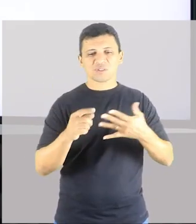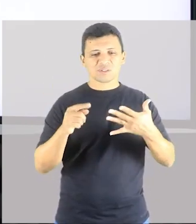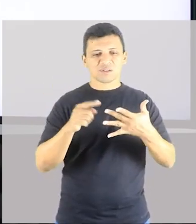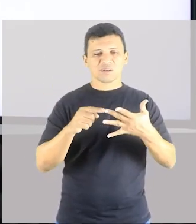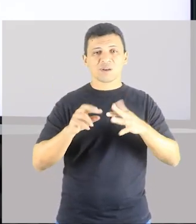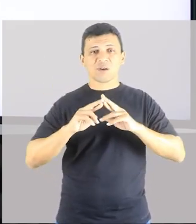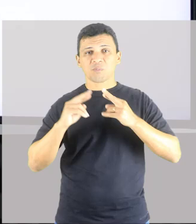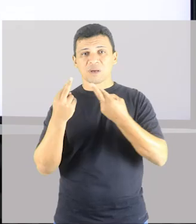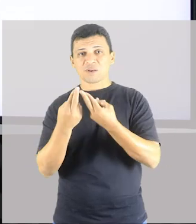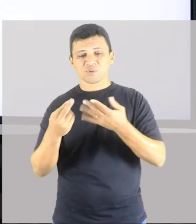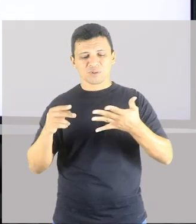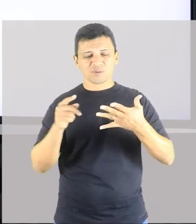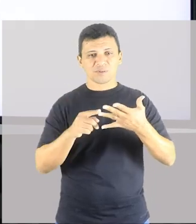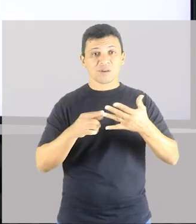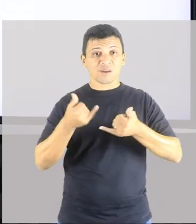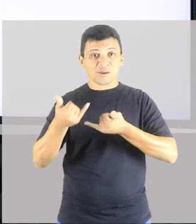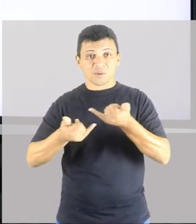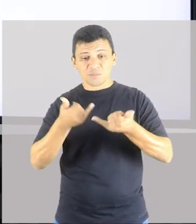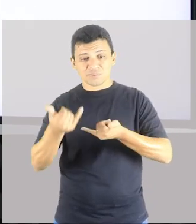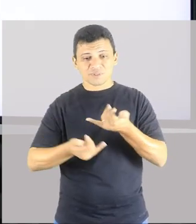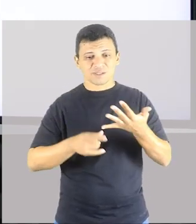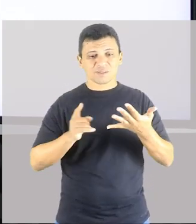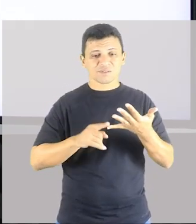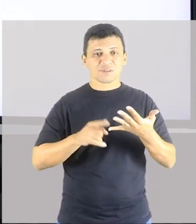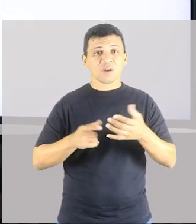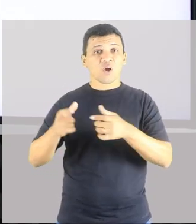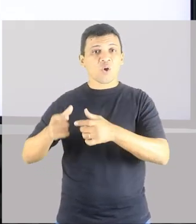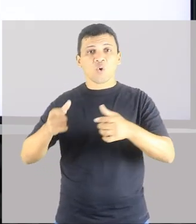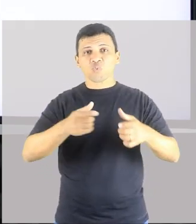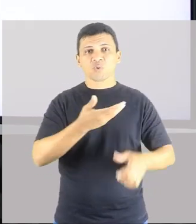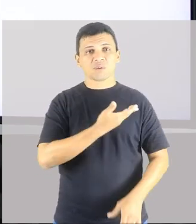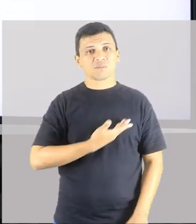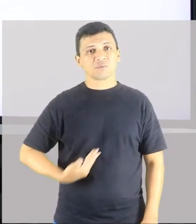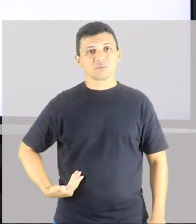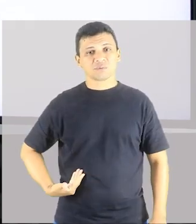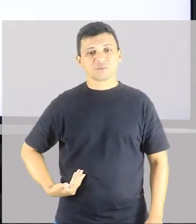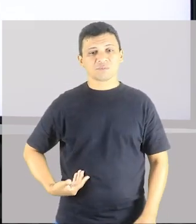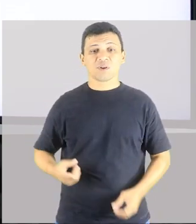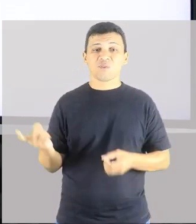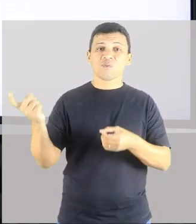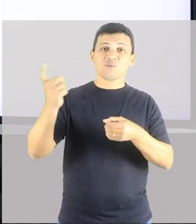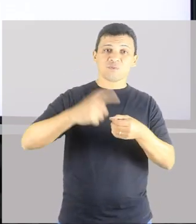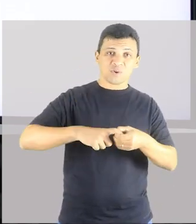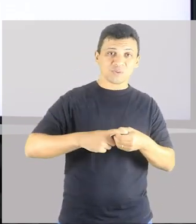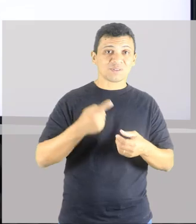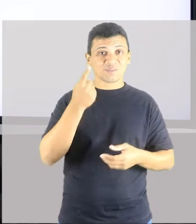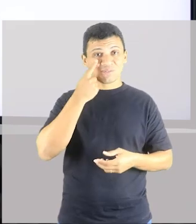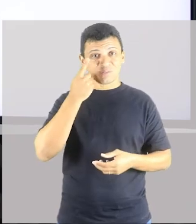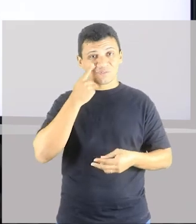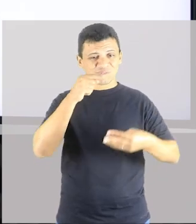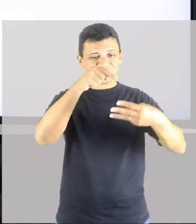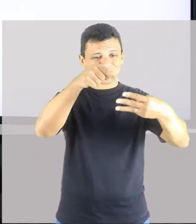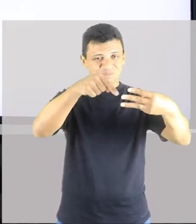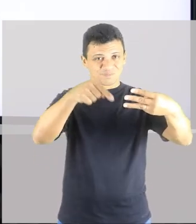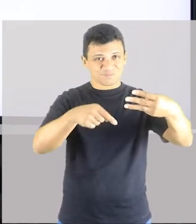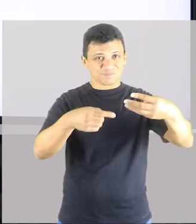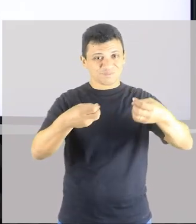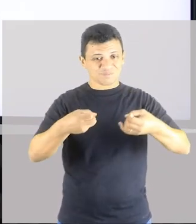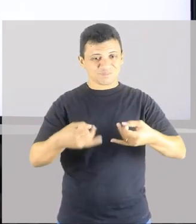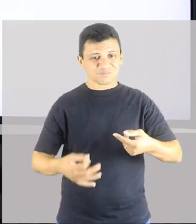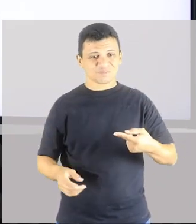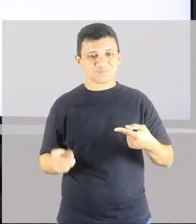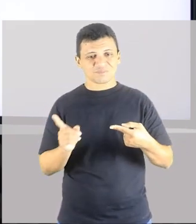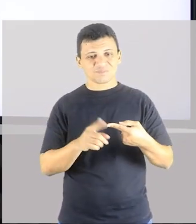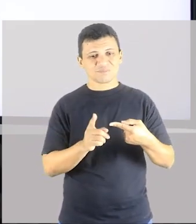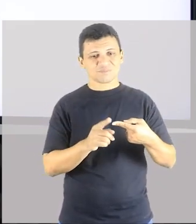uma reunião, é uma brincadeira ou é um lugar público? Então, volta para as definições. Aqui, a